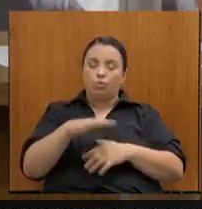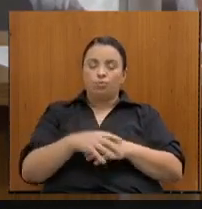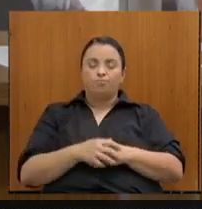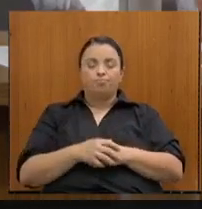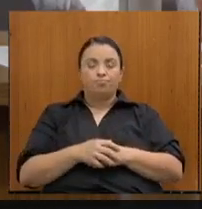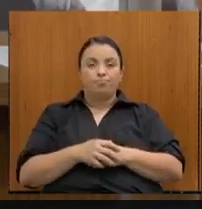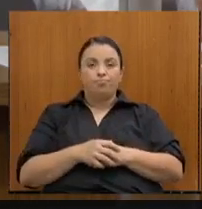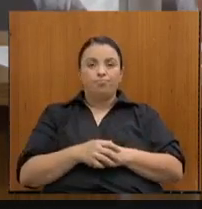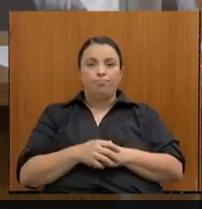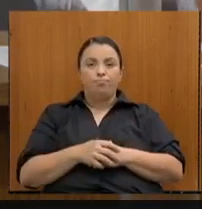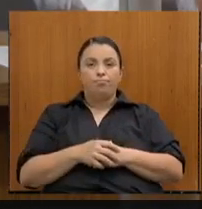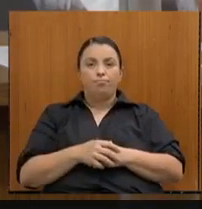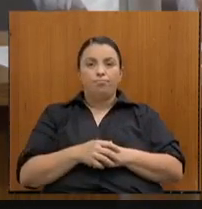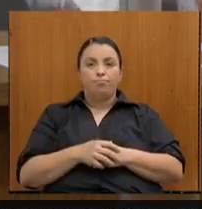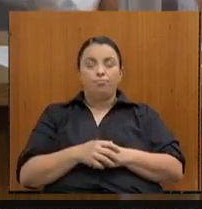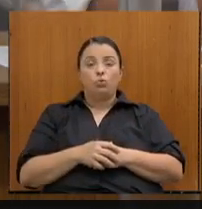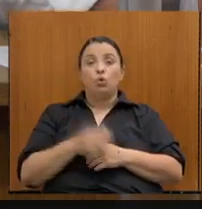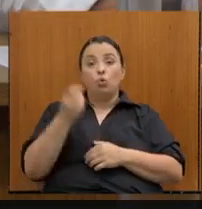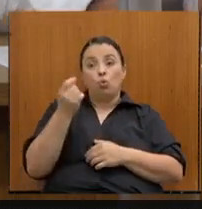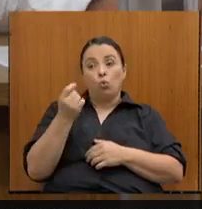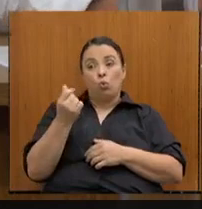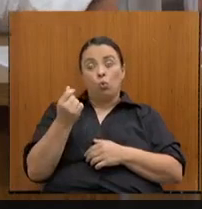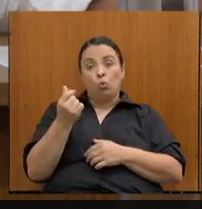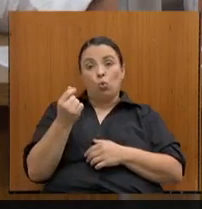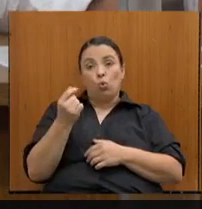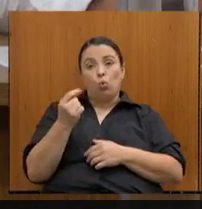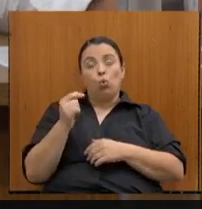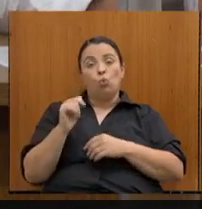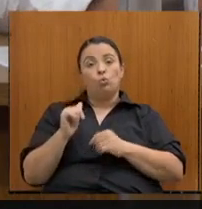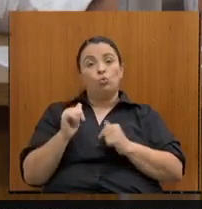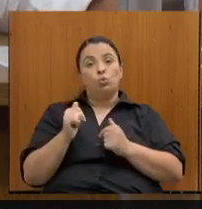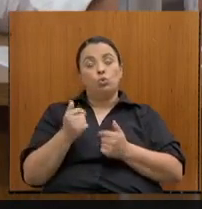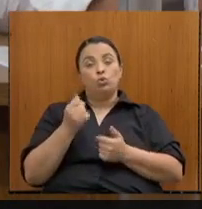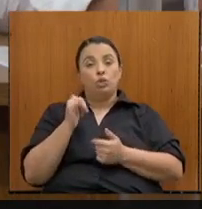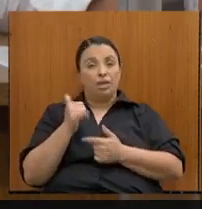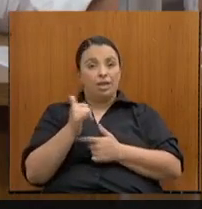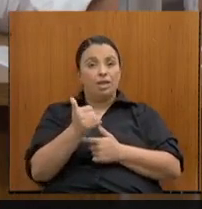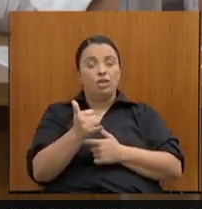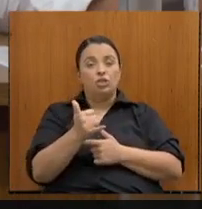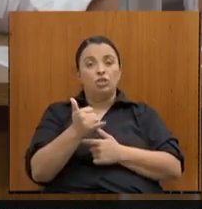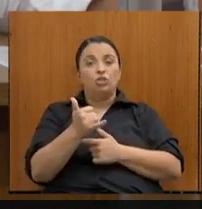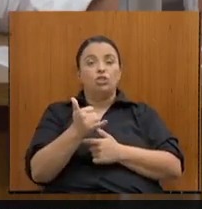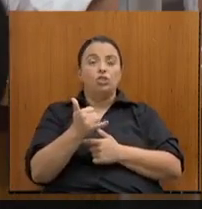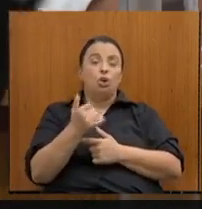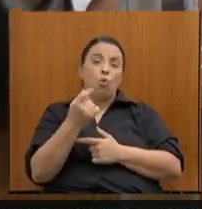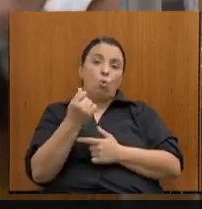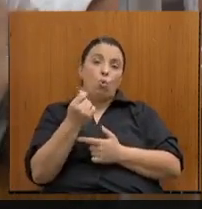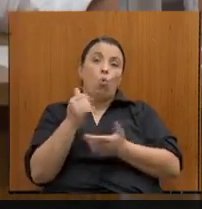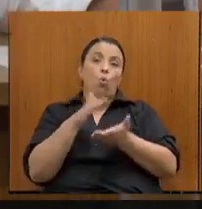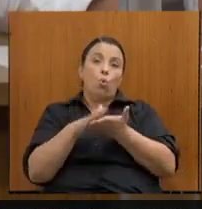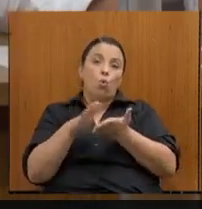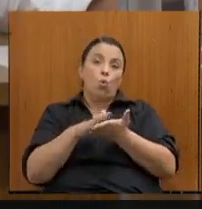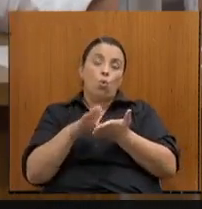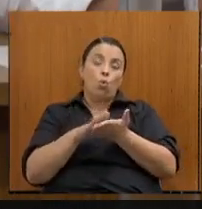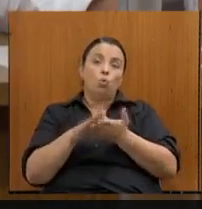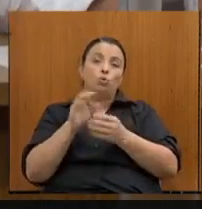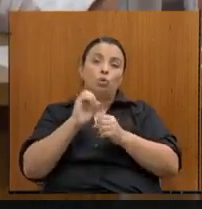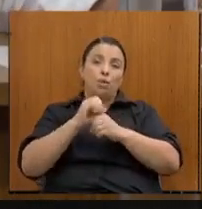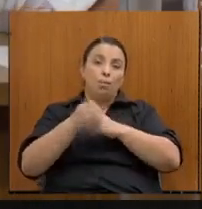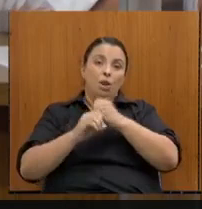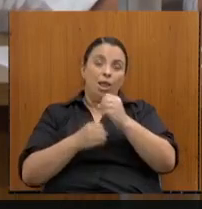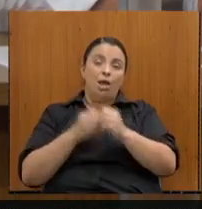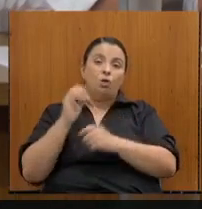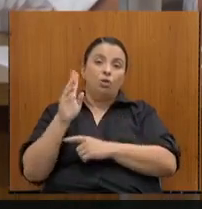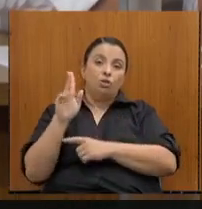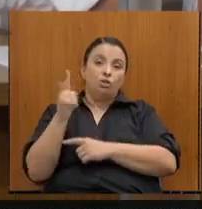uma vez que o custo final também a energia elétrica de setenta por cento na uma vez que o custo final da molécula de daí gente